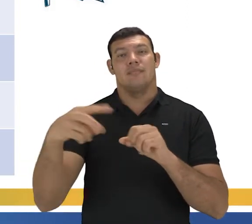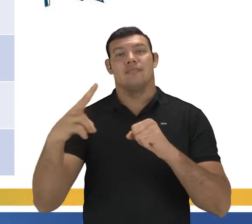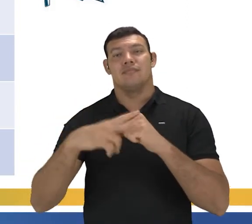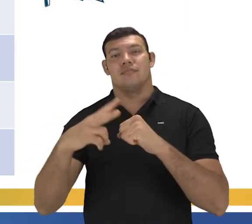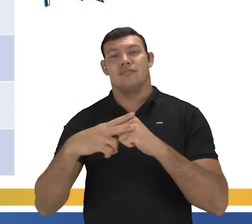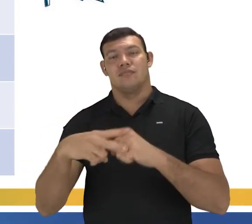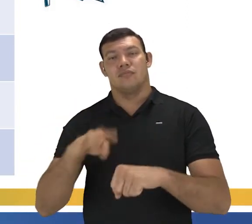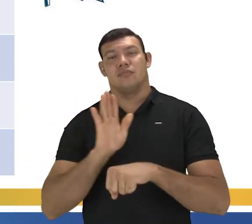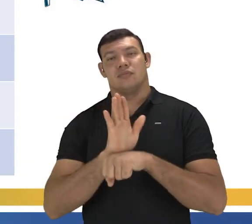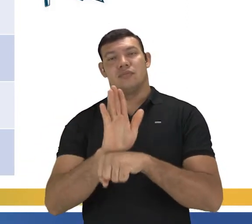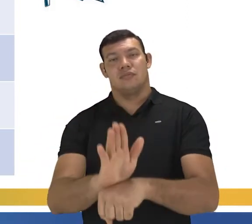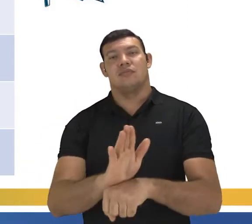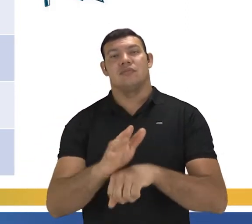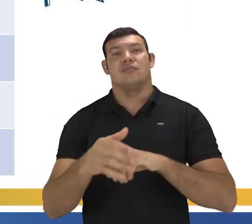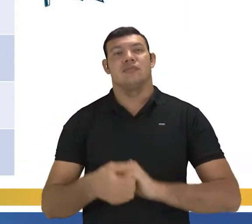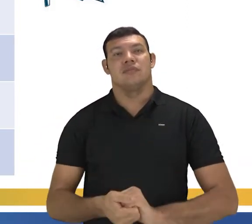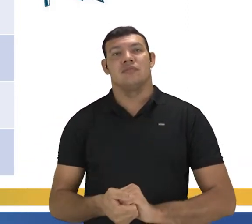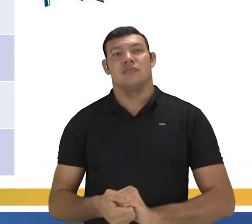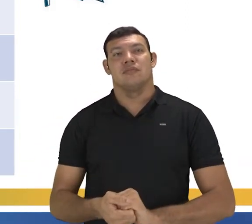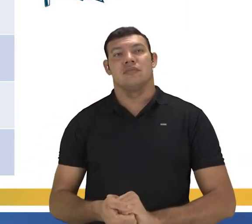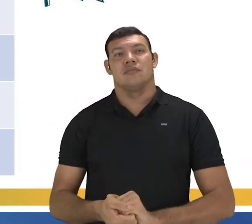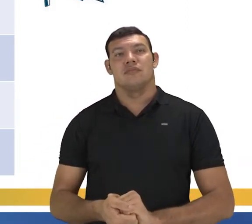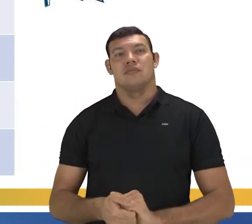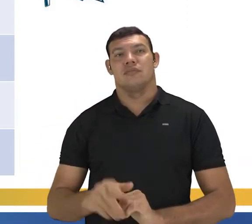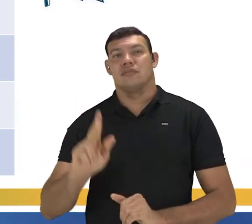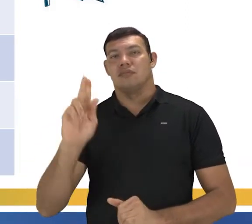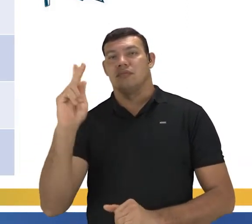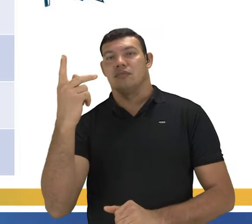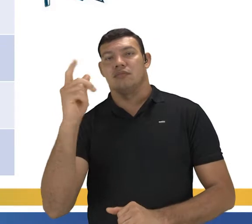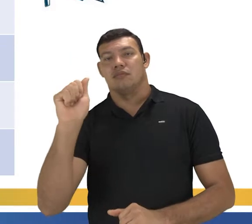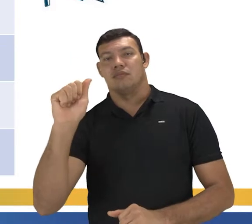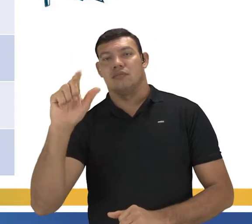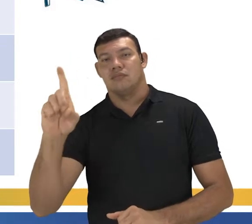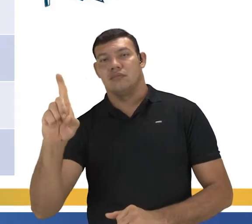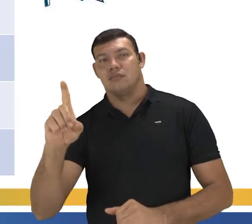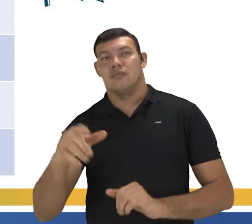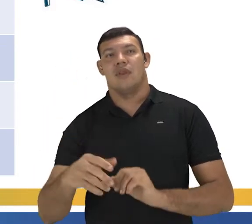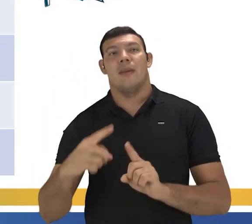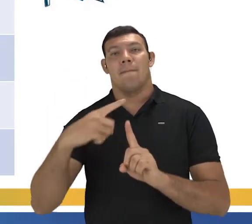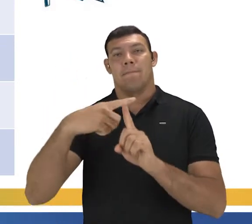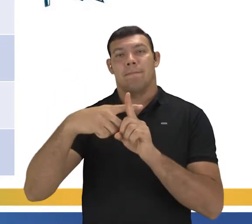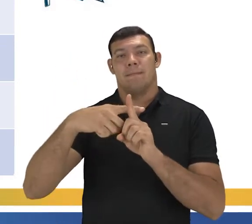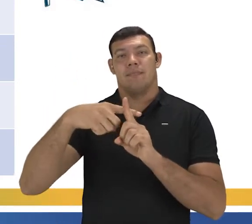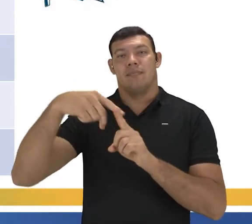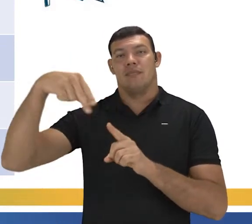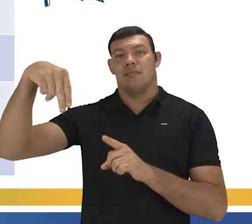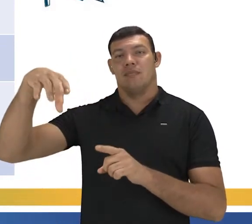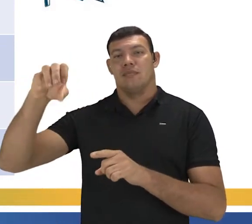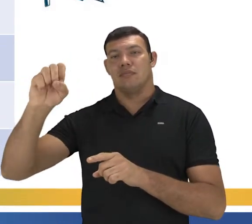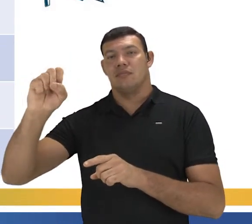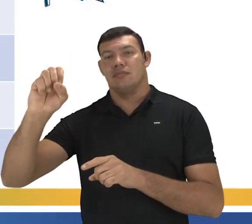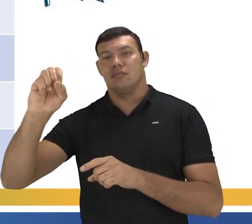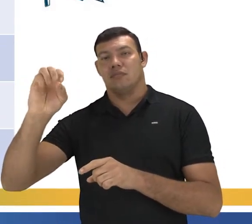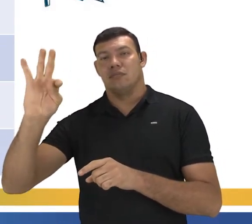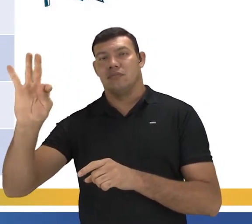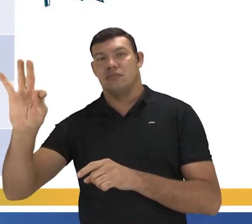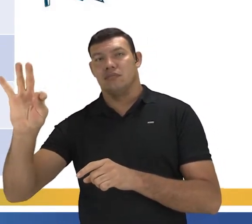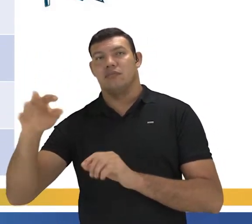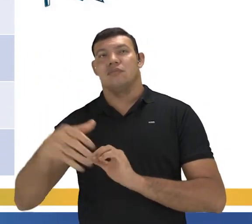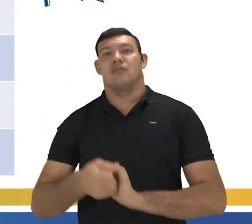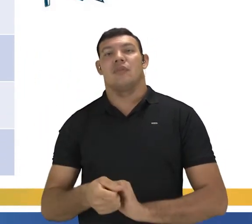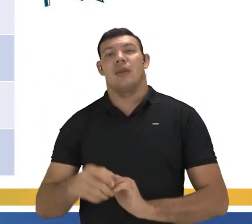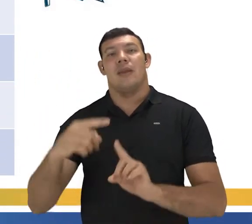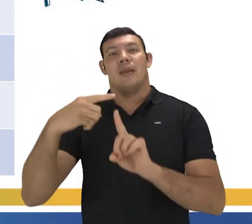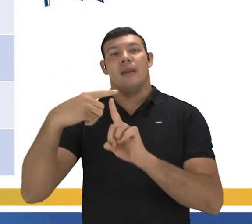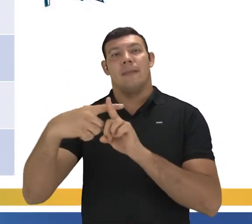havendo assim parece que nesse caso é o head mais nada ele é o principal no past participle